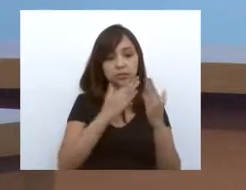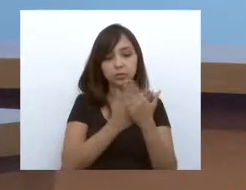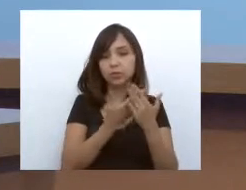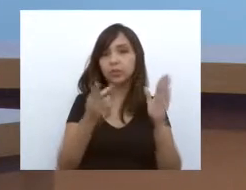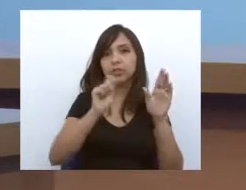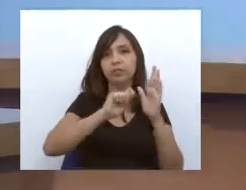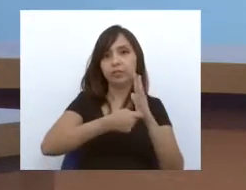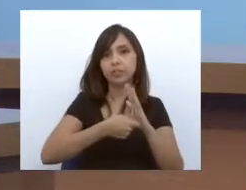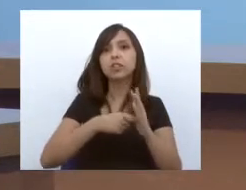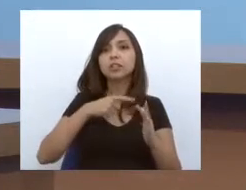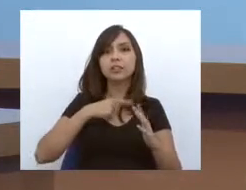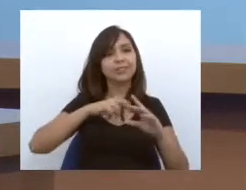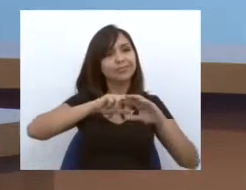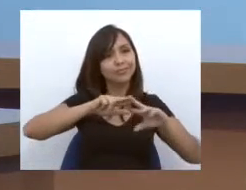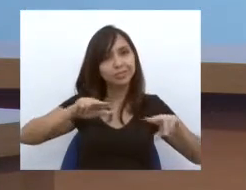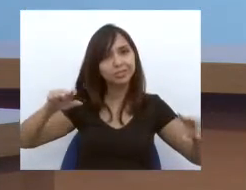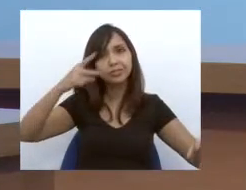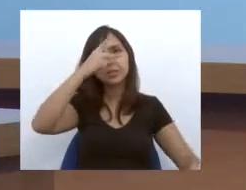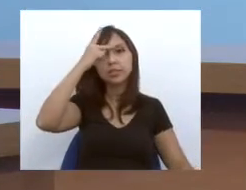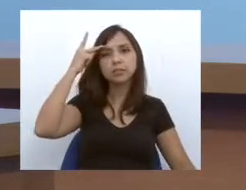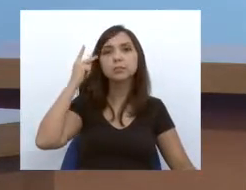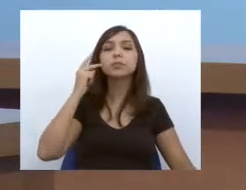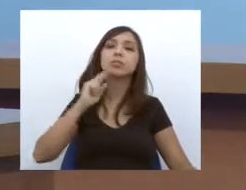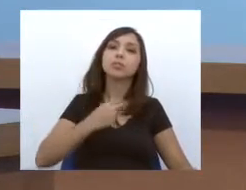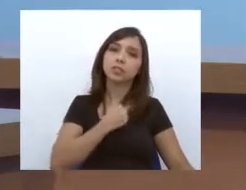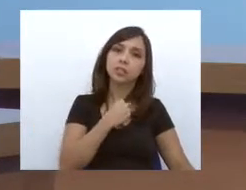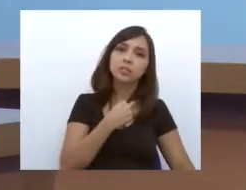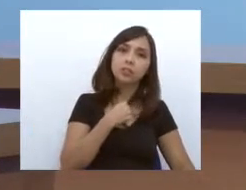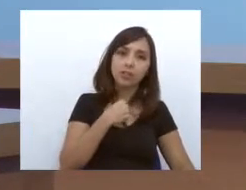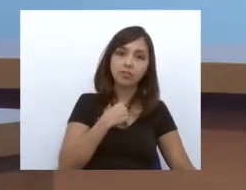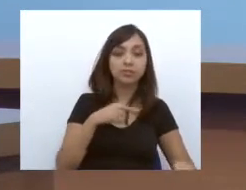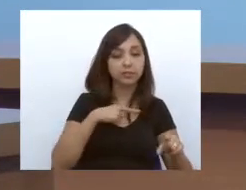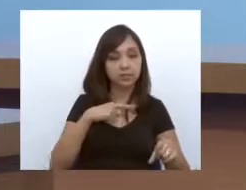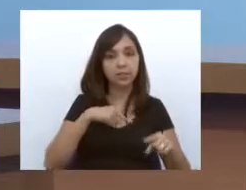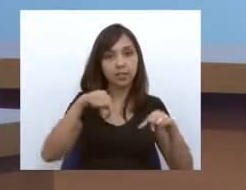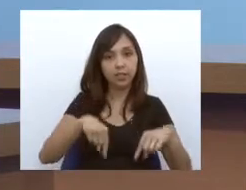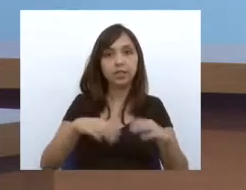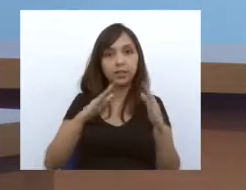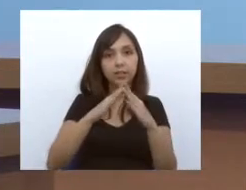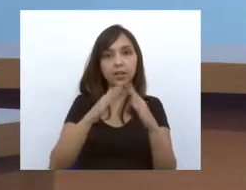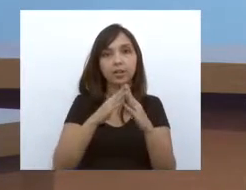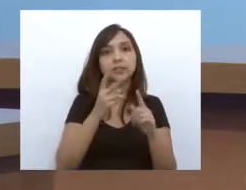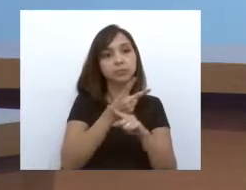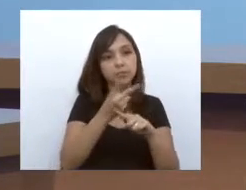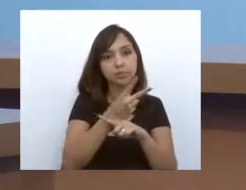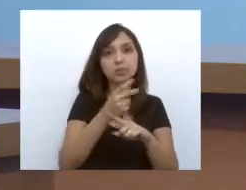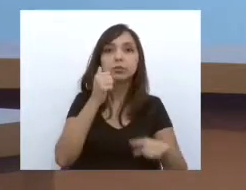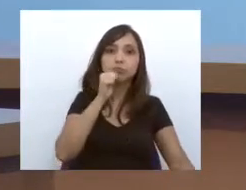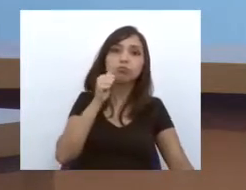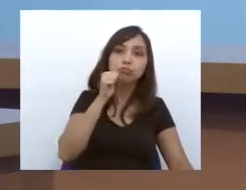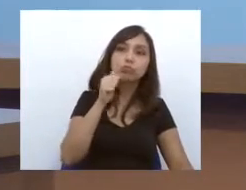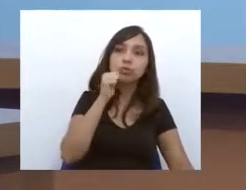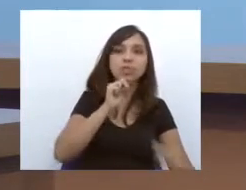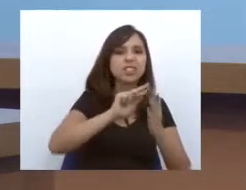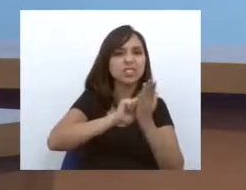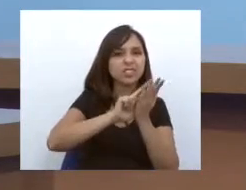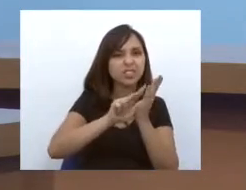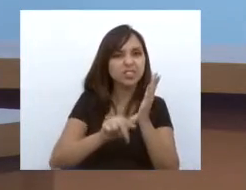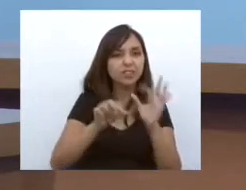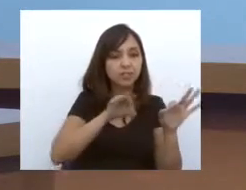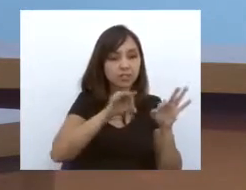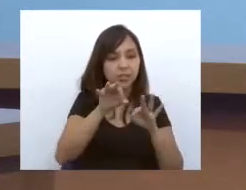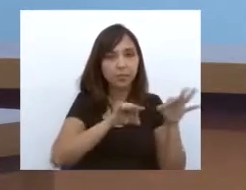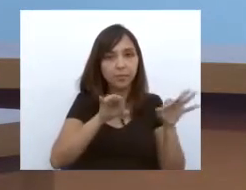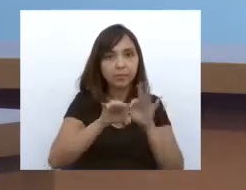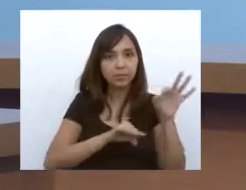tem uma série de pessoas, sim, precisando de vagas. A gente tem aqui nessa casa a Procuradoria da Mulher e eu fiz diversos